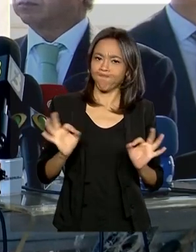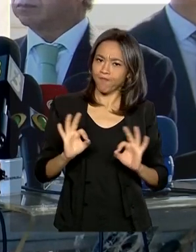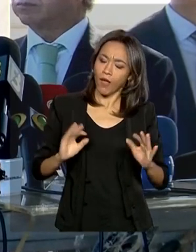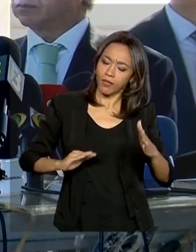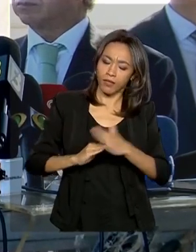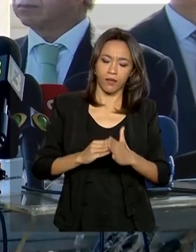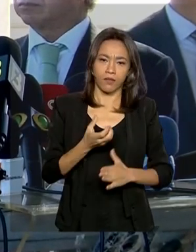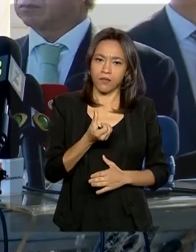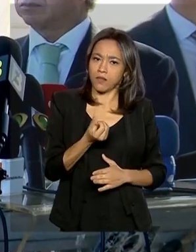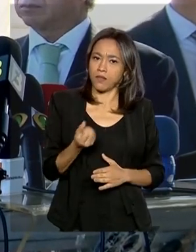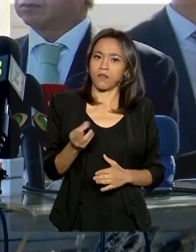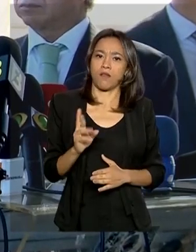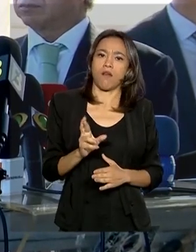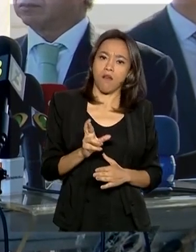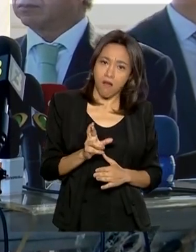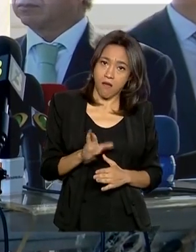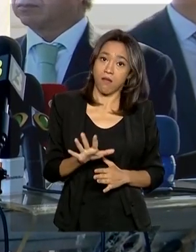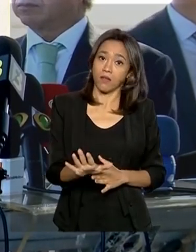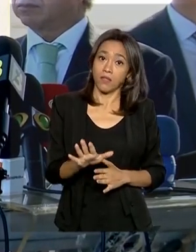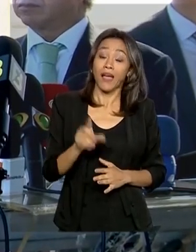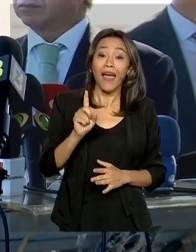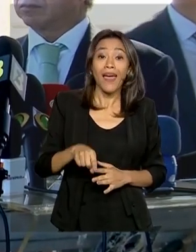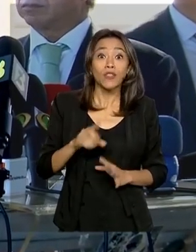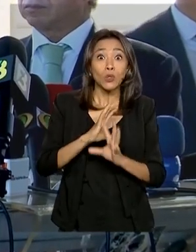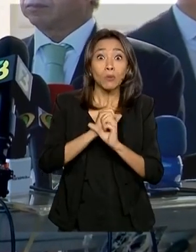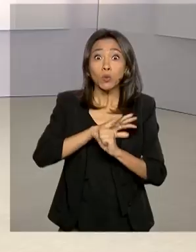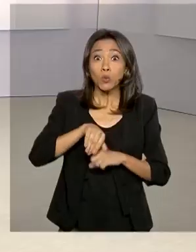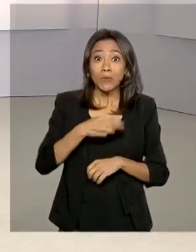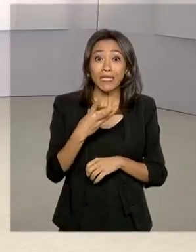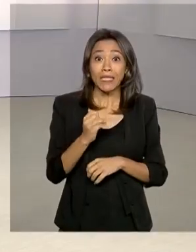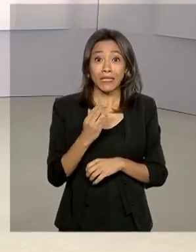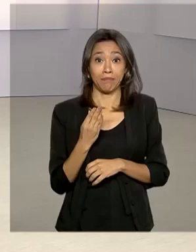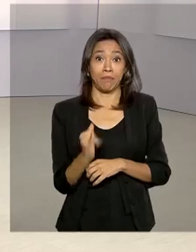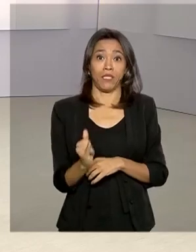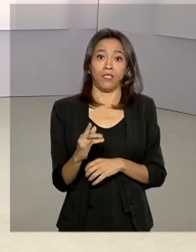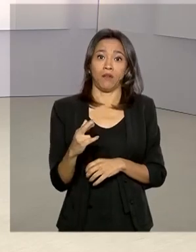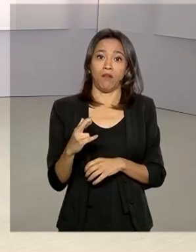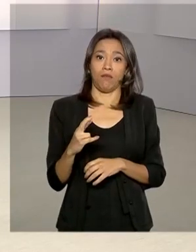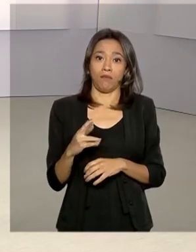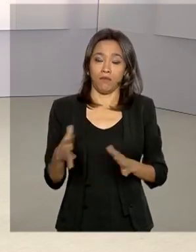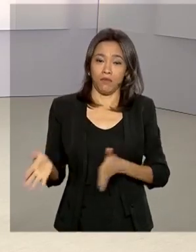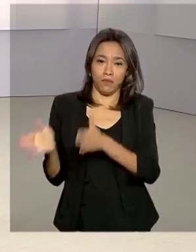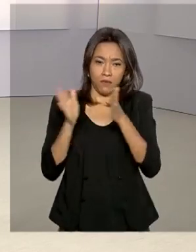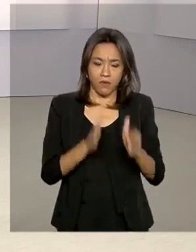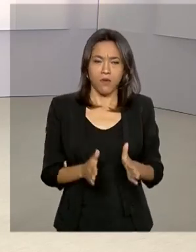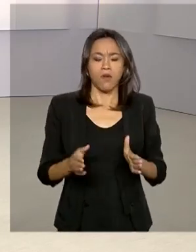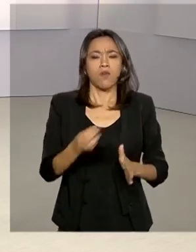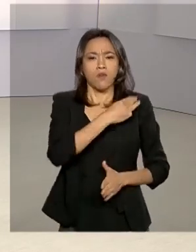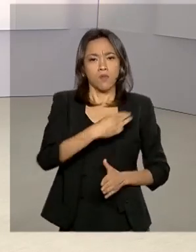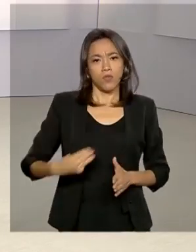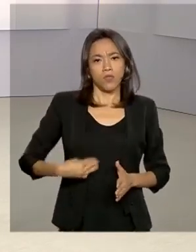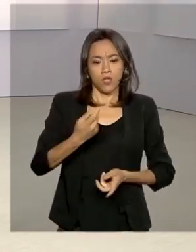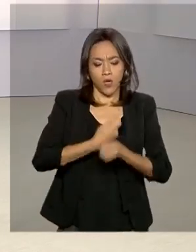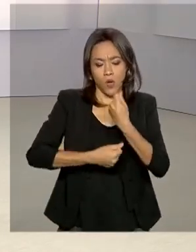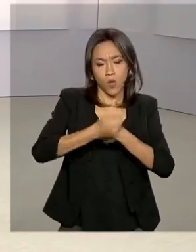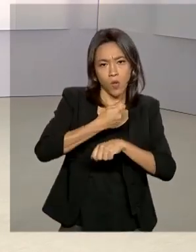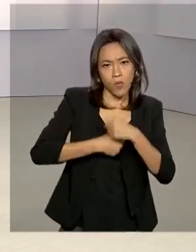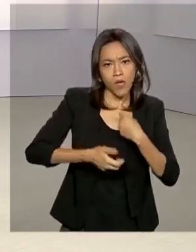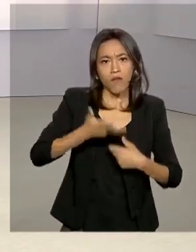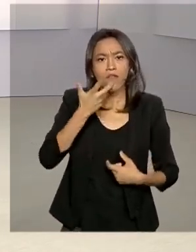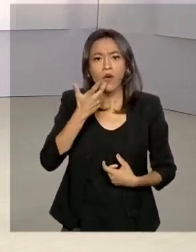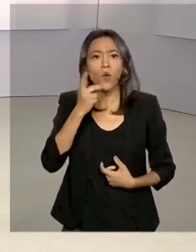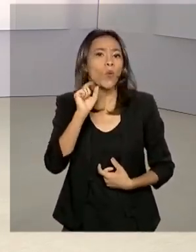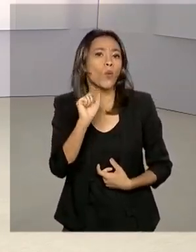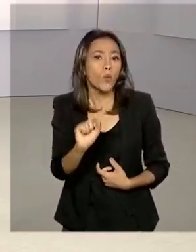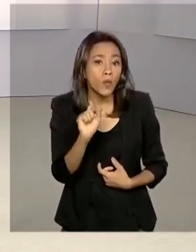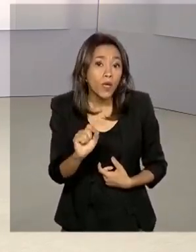parcela está na casa um pouco acima de 30 bilhões de reais. O ministro da Economia, Paulo Guedes, afirmou que o governo criou